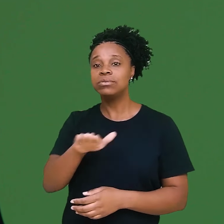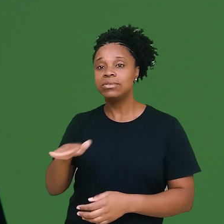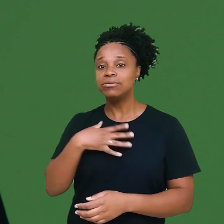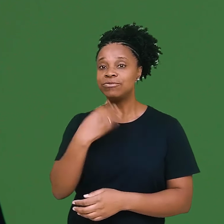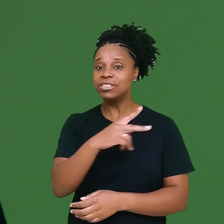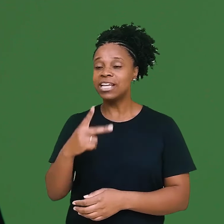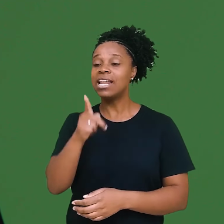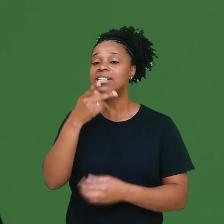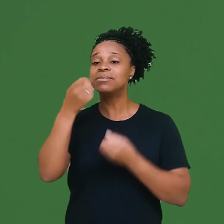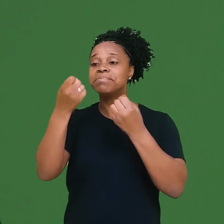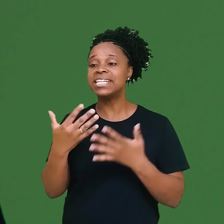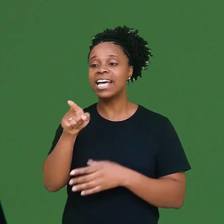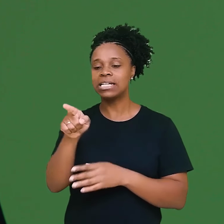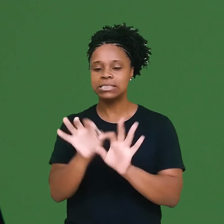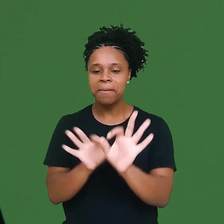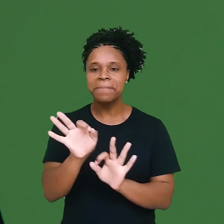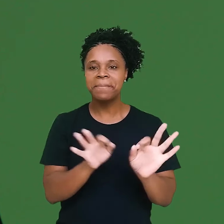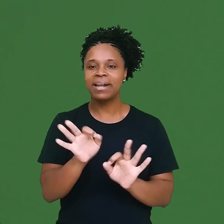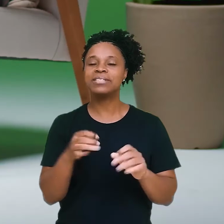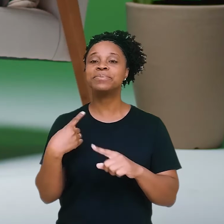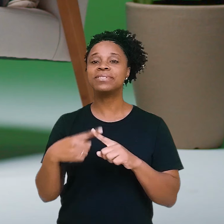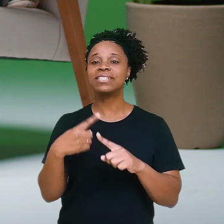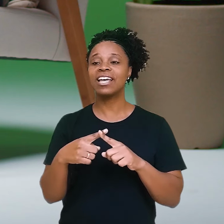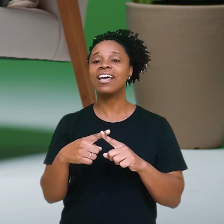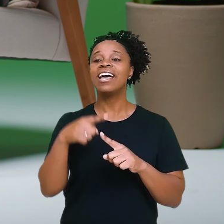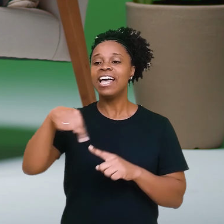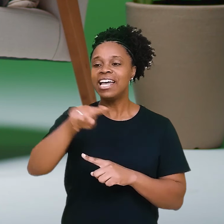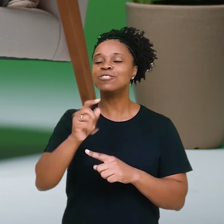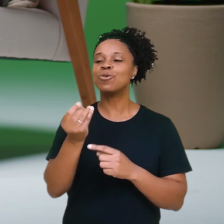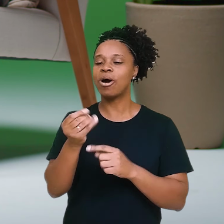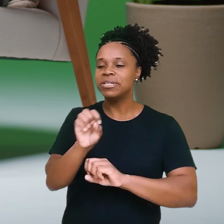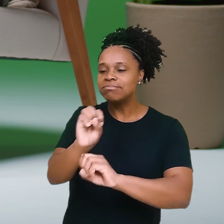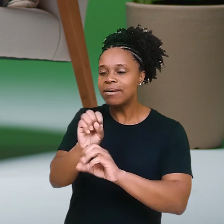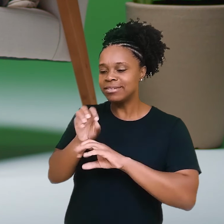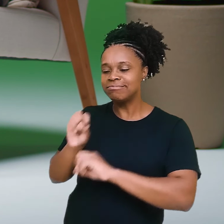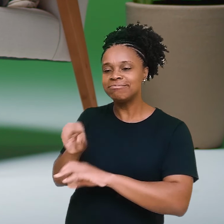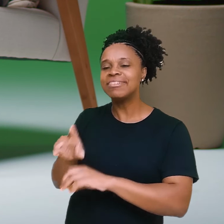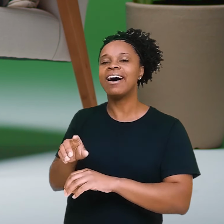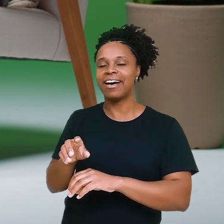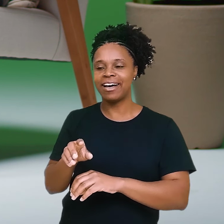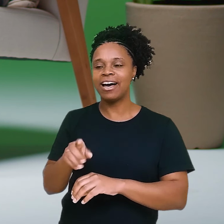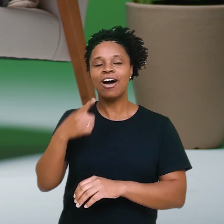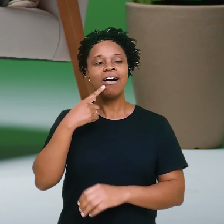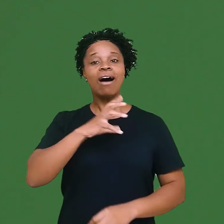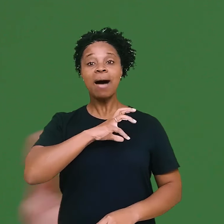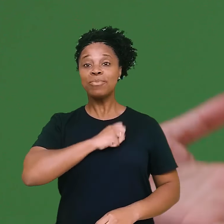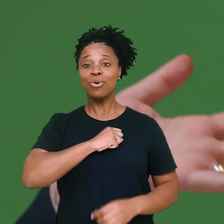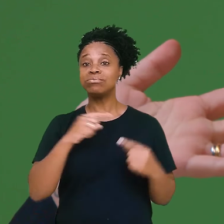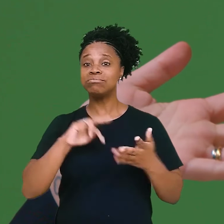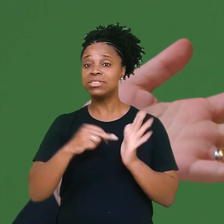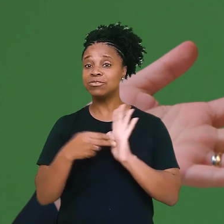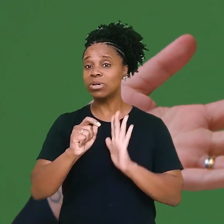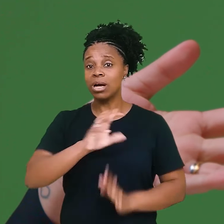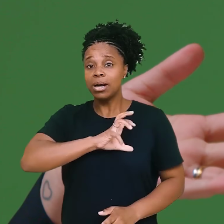essas crianças, que quando ele fala que são mais preparadas, porque elas tiveram essa base pra ser essas pessoas, de falar, gente, o amor